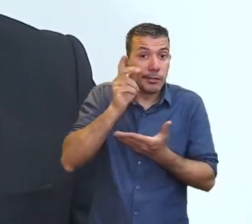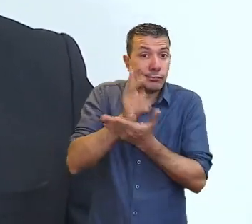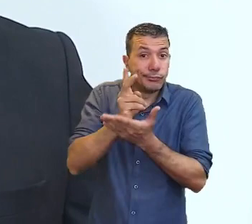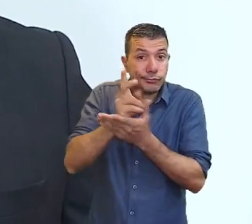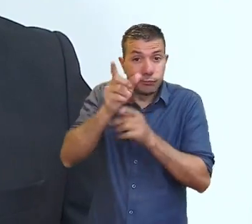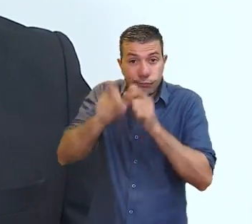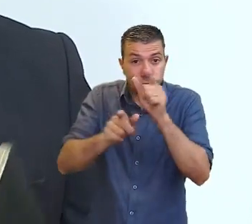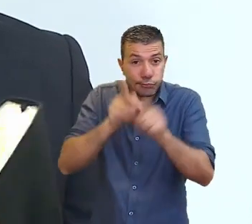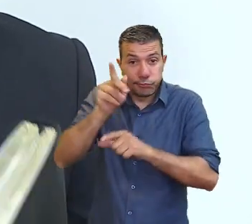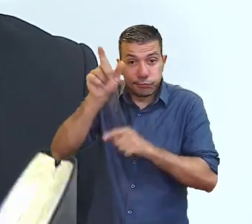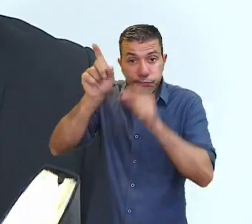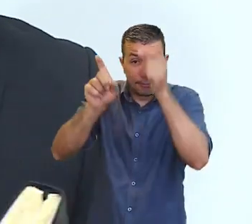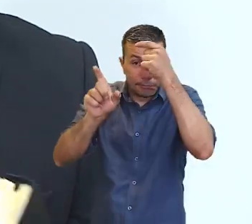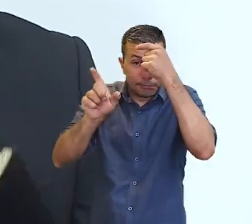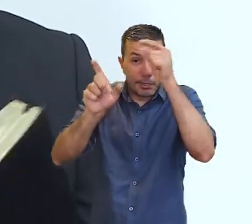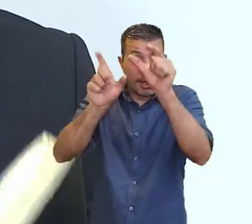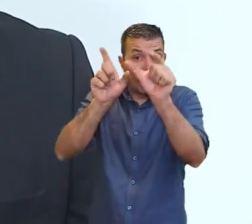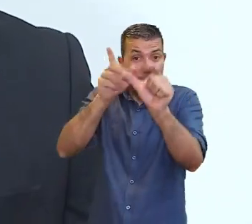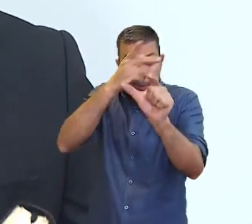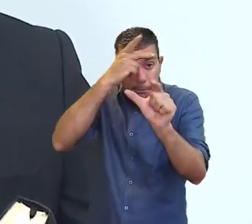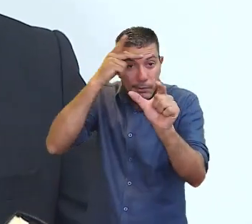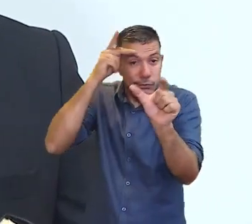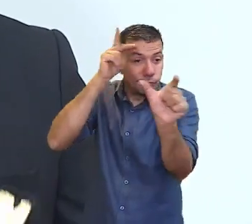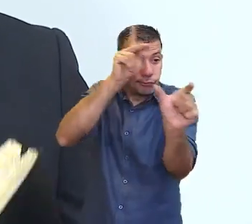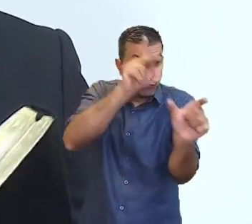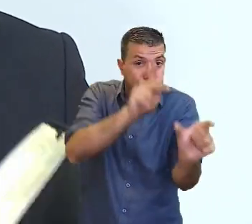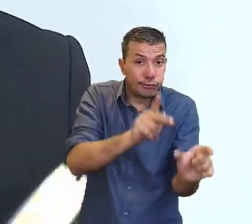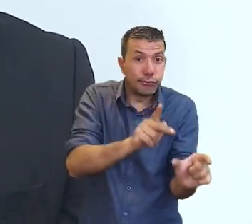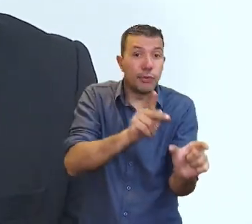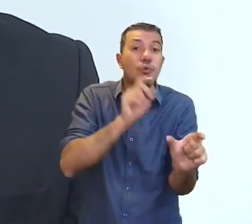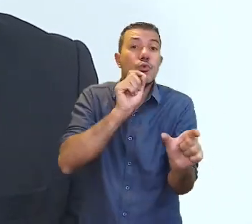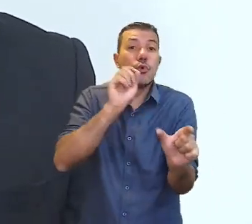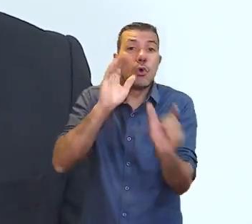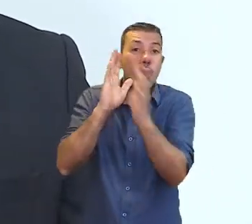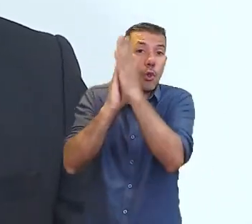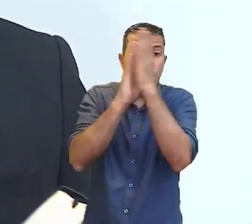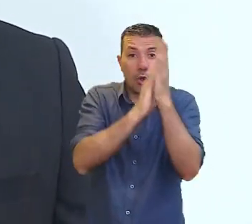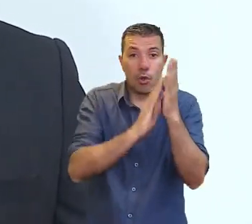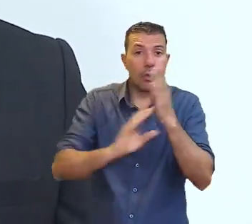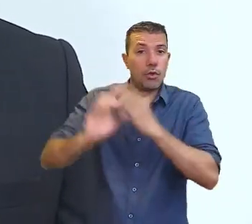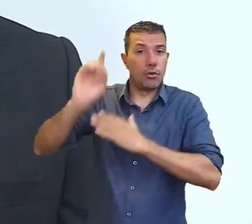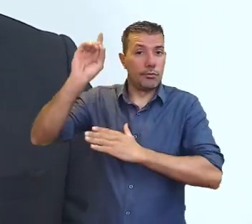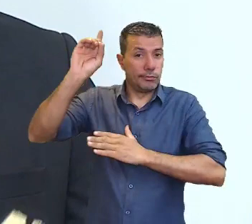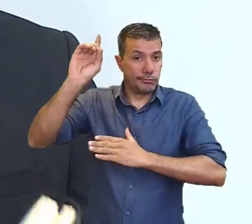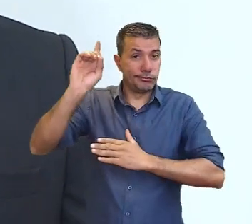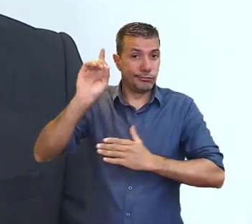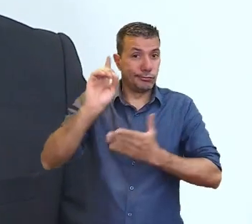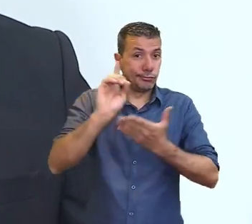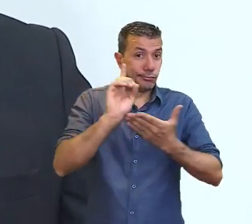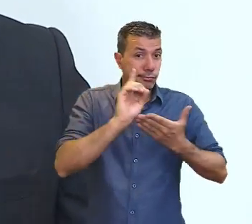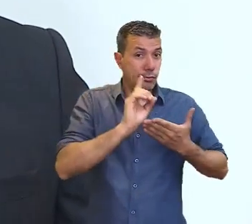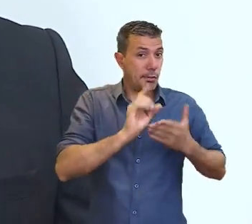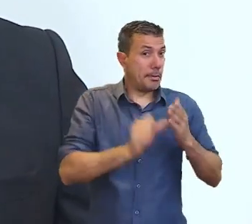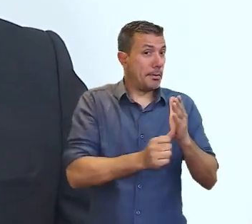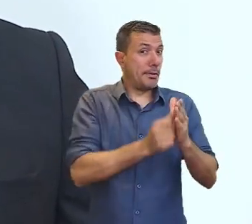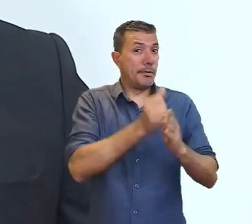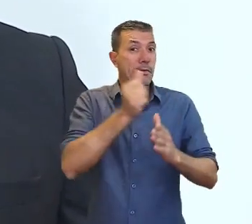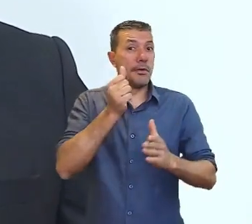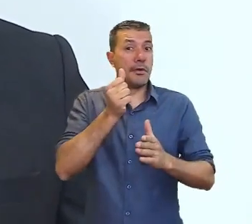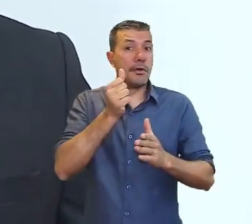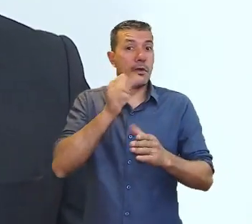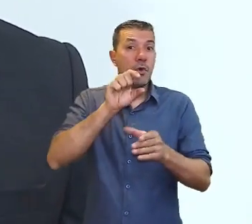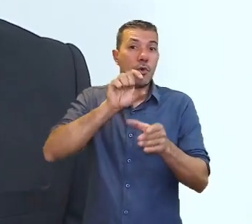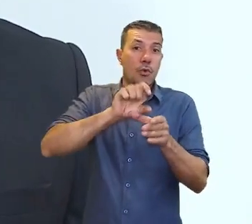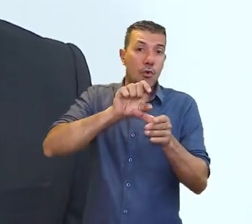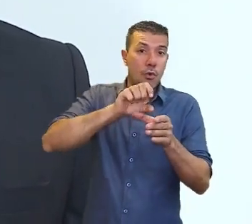pessoas terem a oportunidade de louvar a Deus. Esse louvor vem, em primeiro lugar, através das